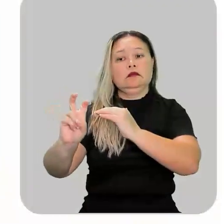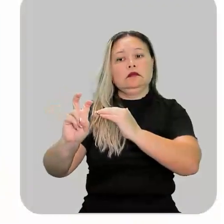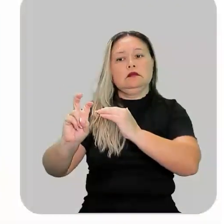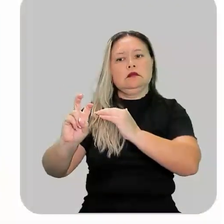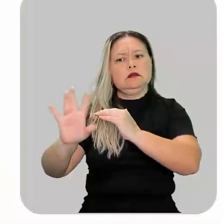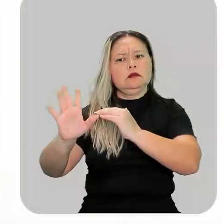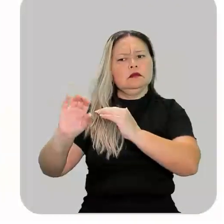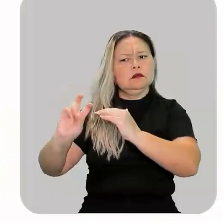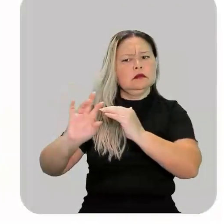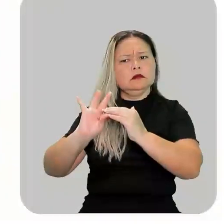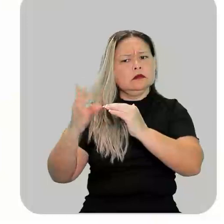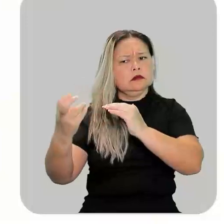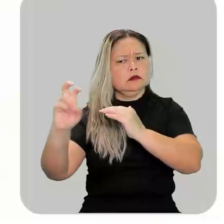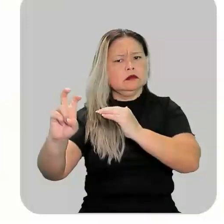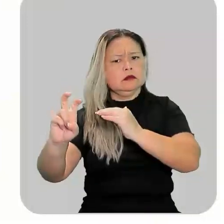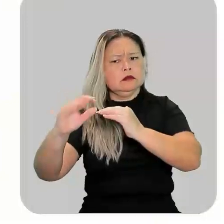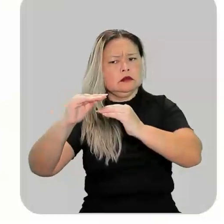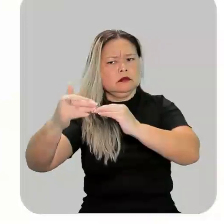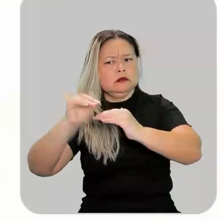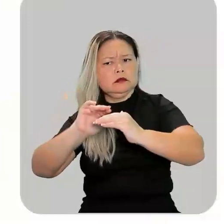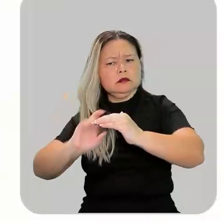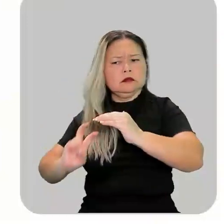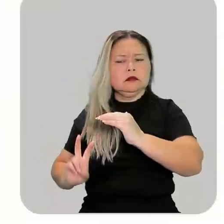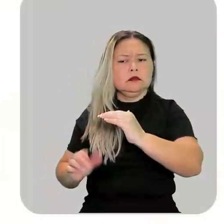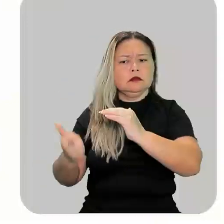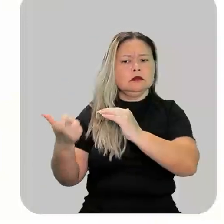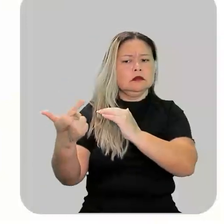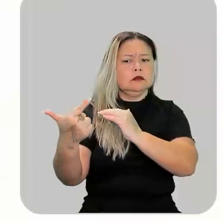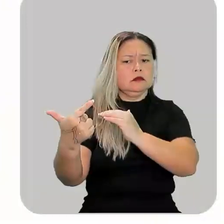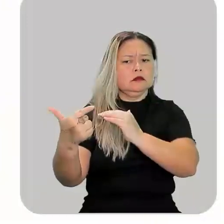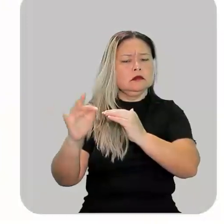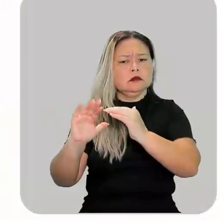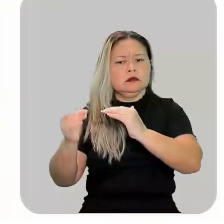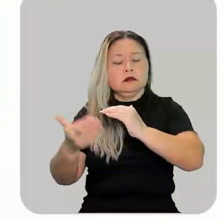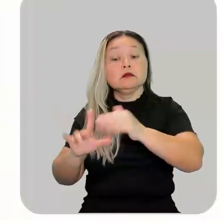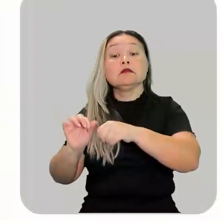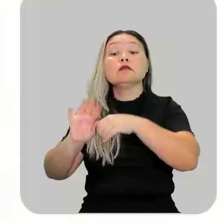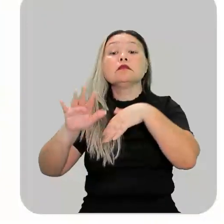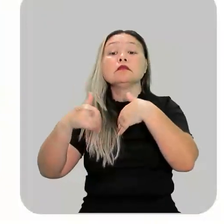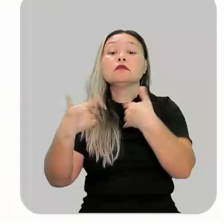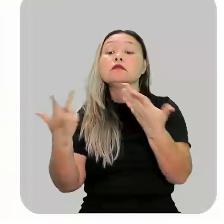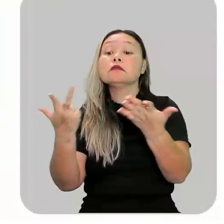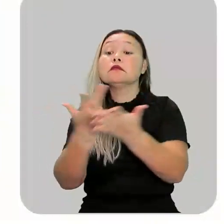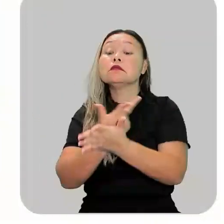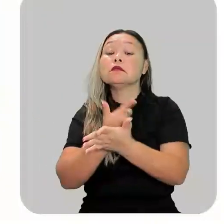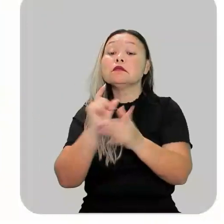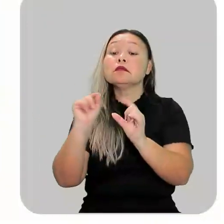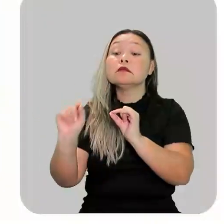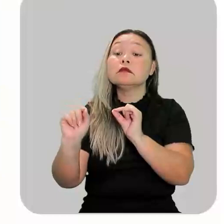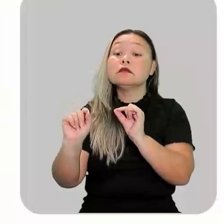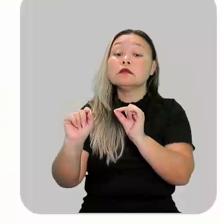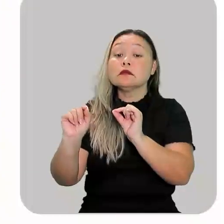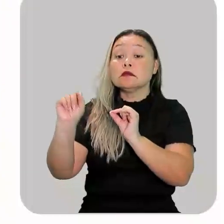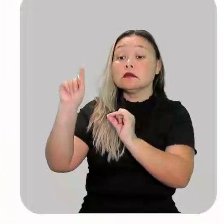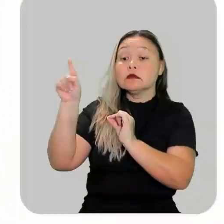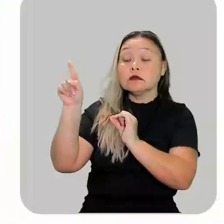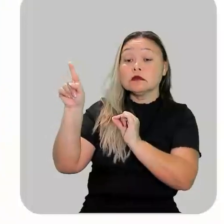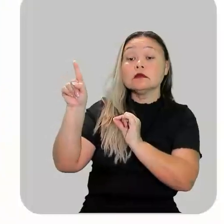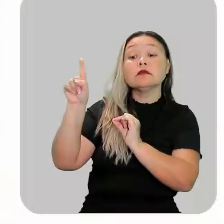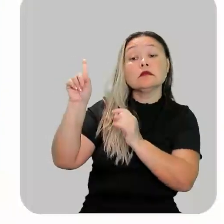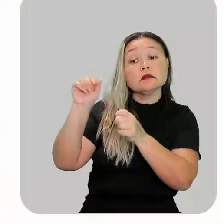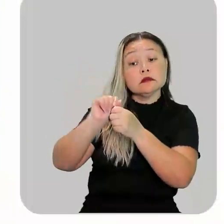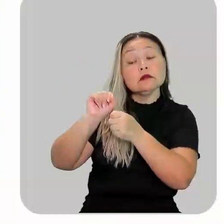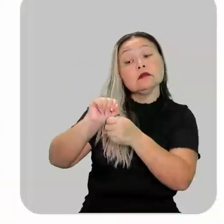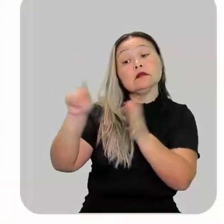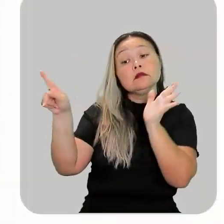Todos pentágonos, né? Todos com 5 lados, né? São 12 pentágonos. Isso mesmo. E aí, o que acontece? Você vai ver, esses aqui são os sólidos